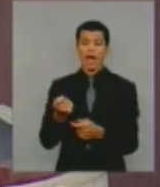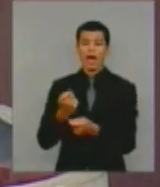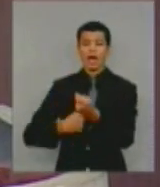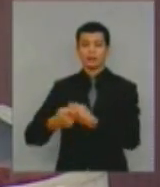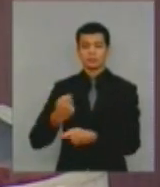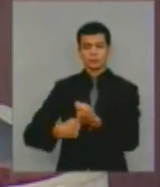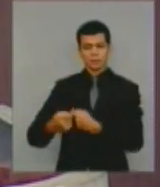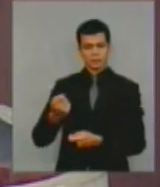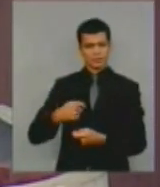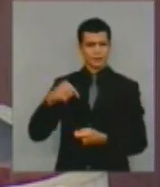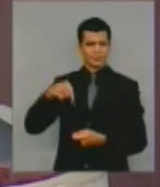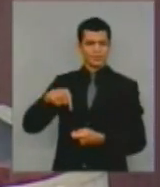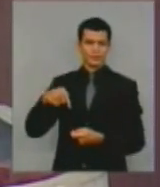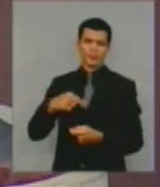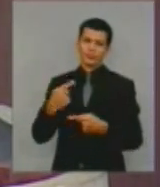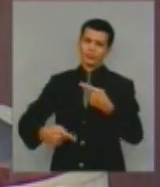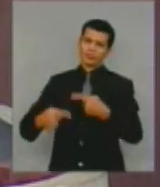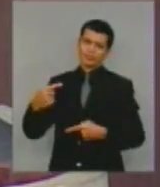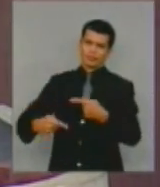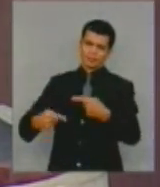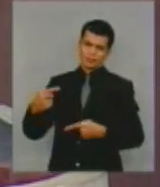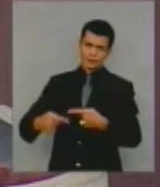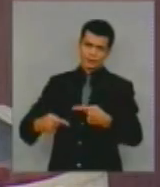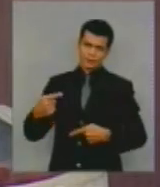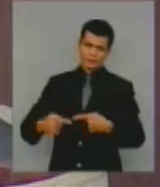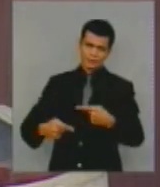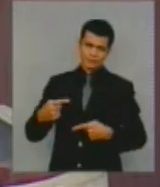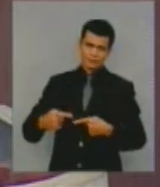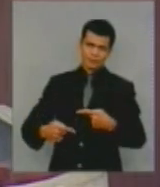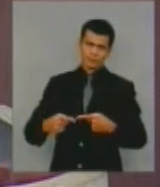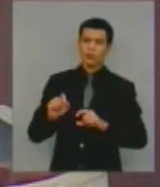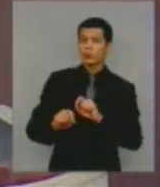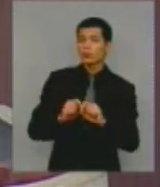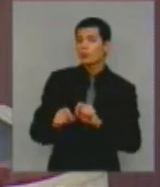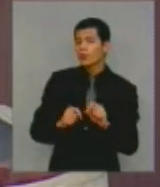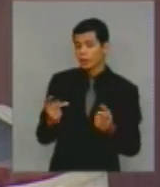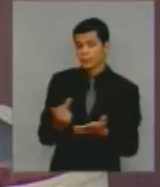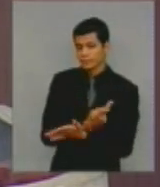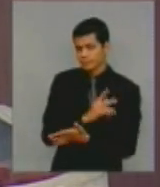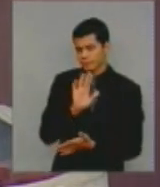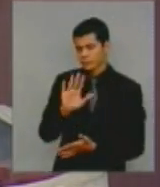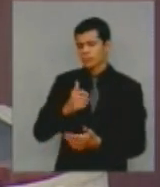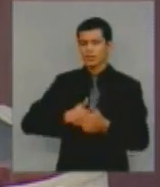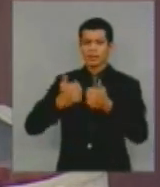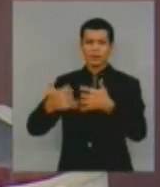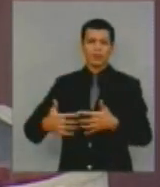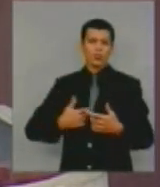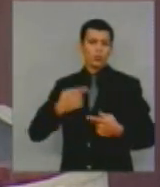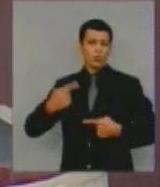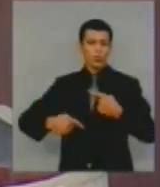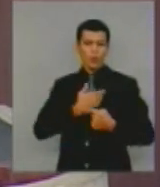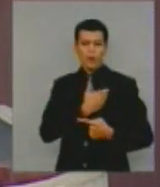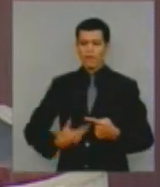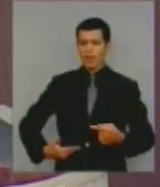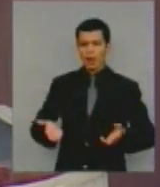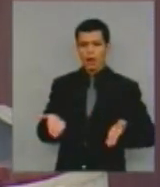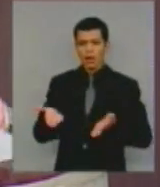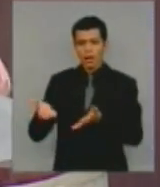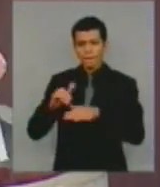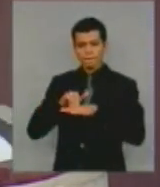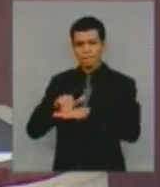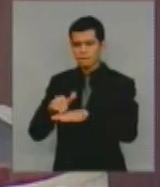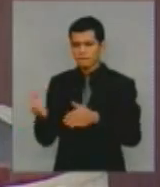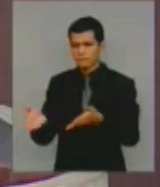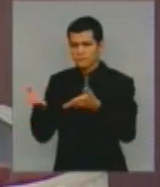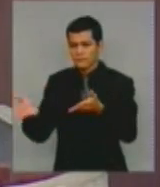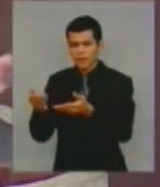este modelo neoliberal, impulsionado pelos governos, tem realizado, deputada? Veja